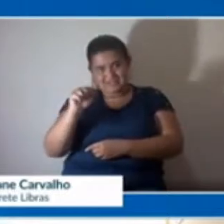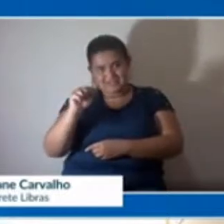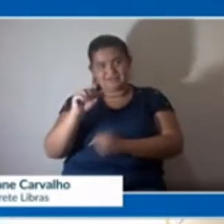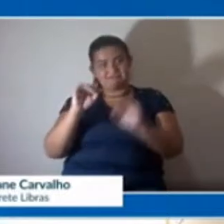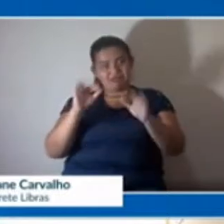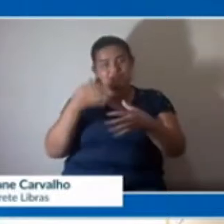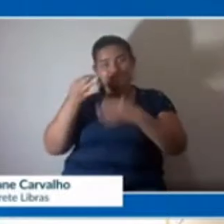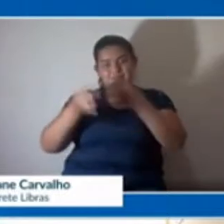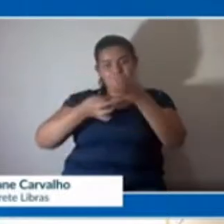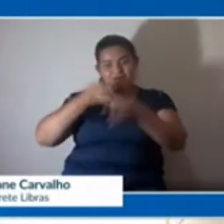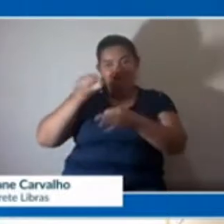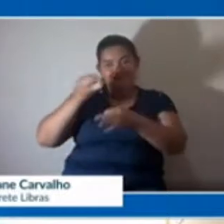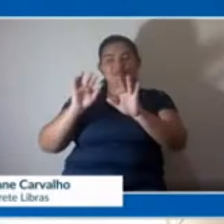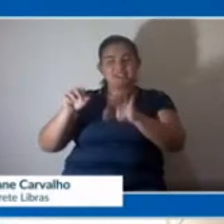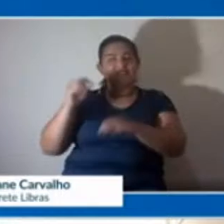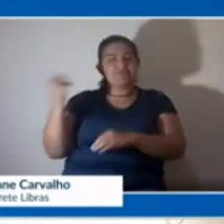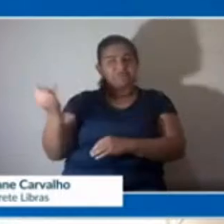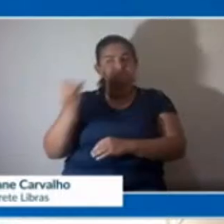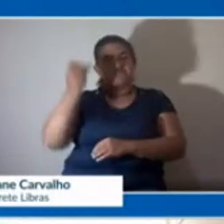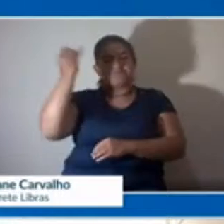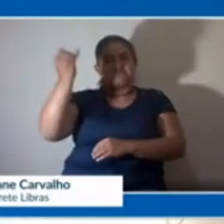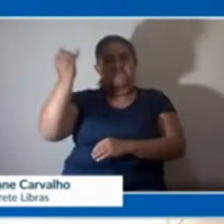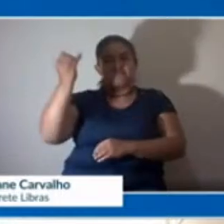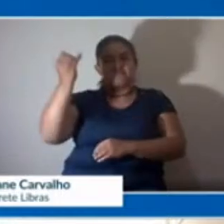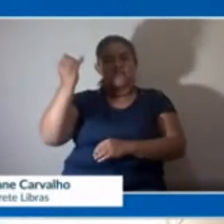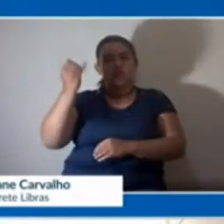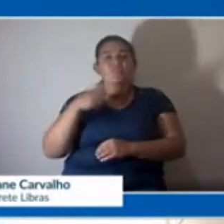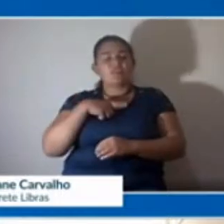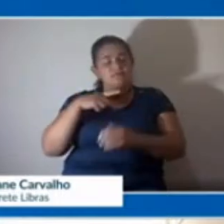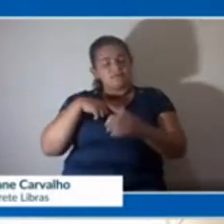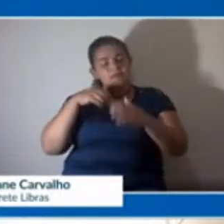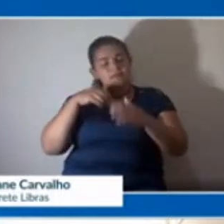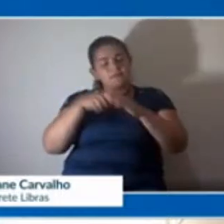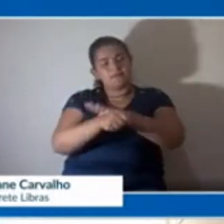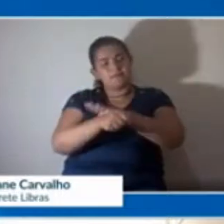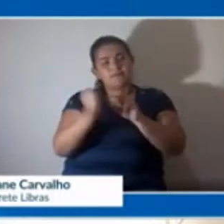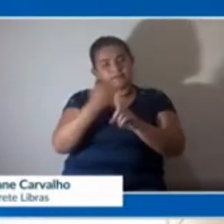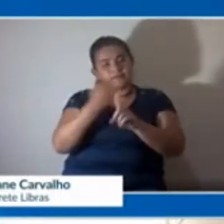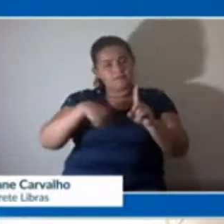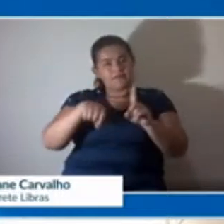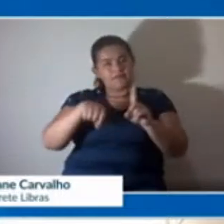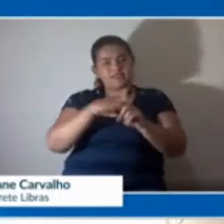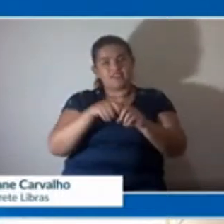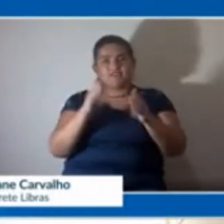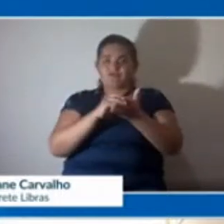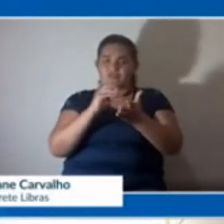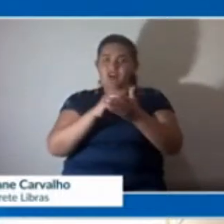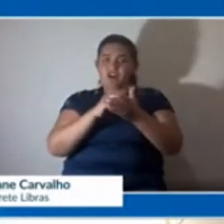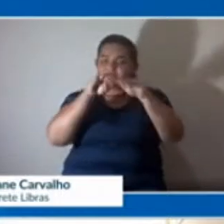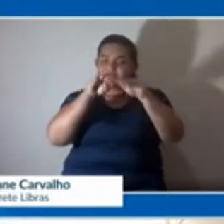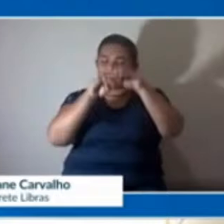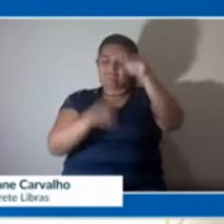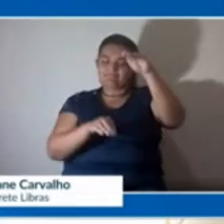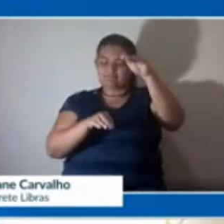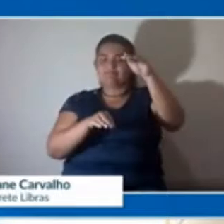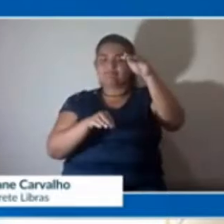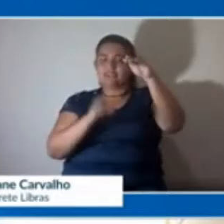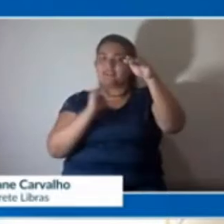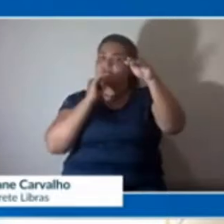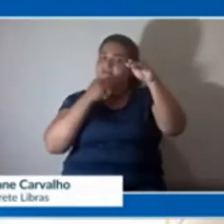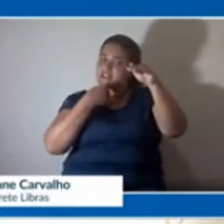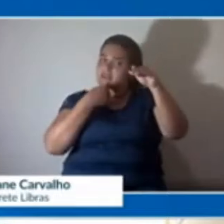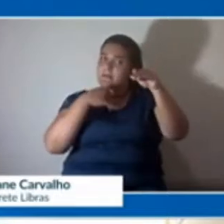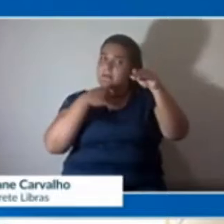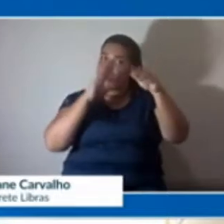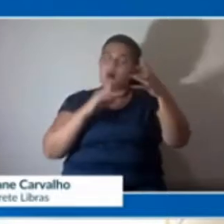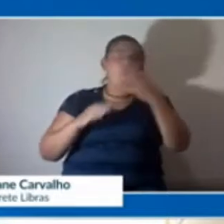ele reitera que, apesar dessa inserção, o meio ainda é um universo dominado pelos homens. infelizmente, mas acho que